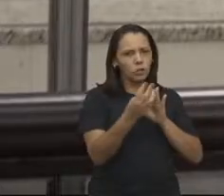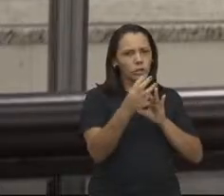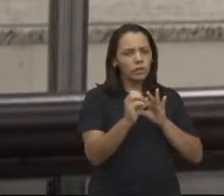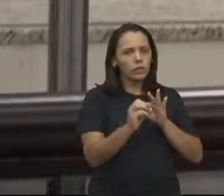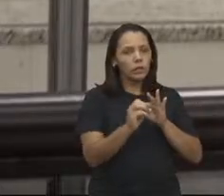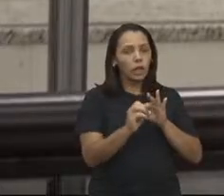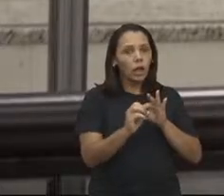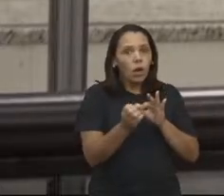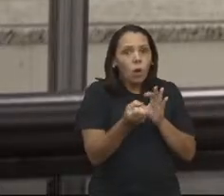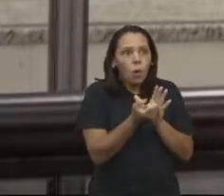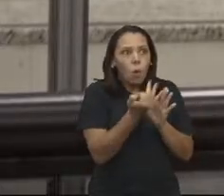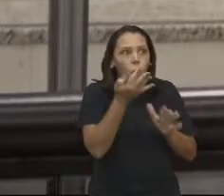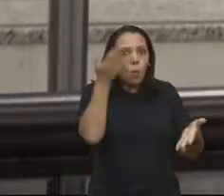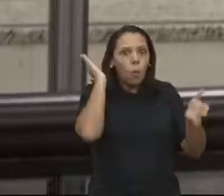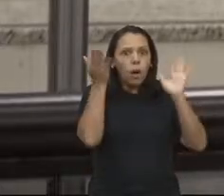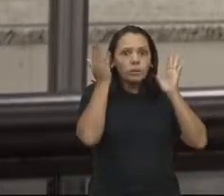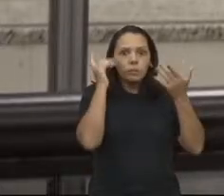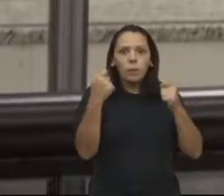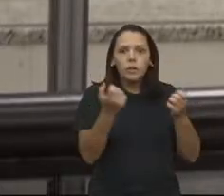saem? Vocês sabem?